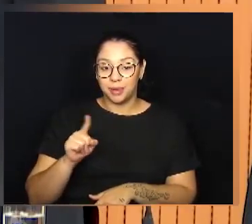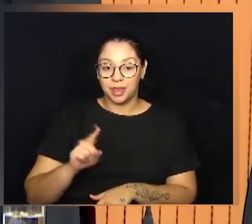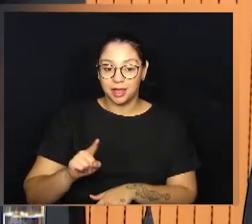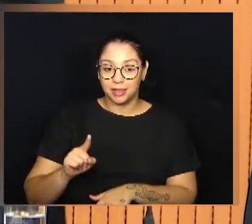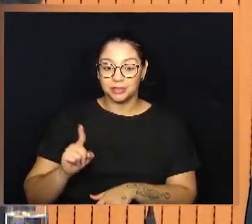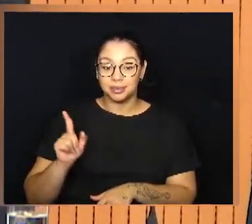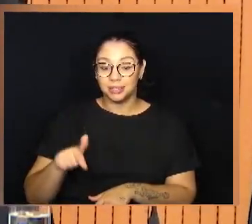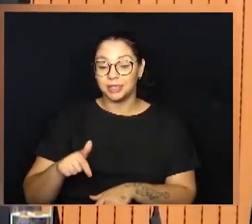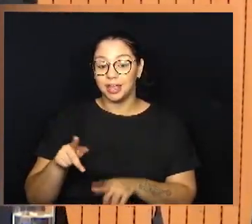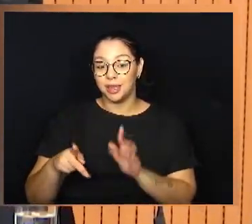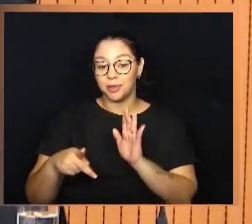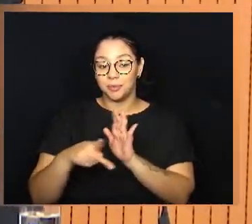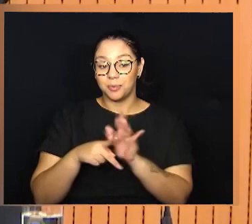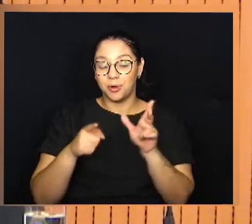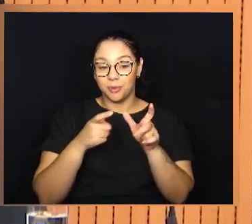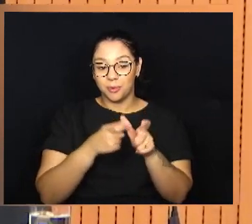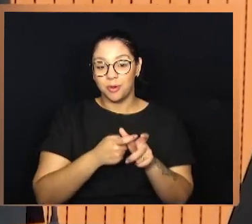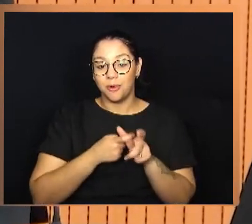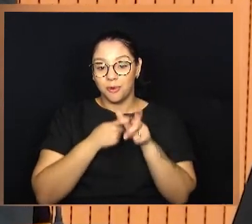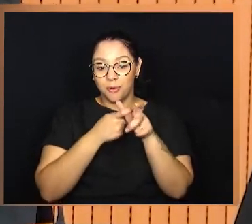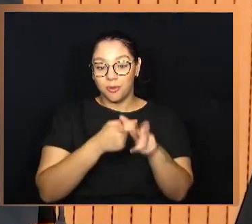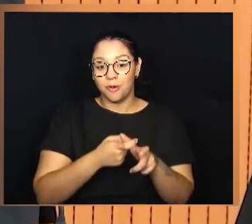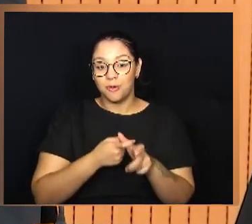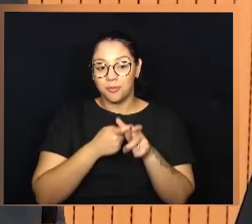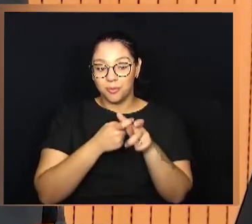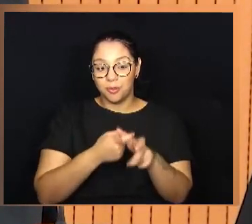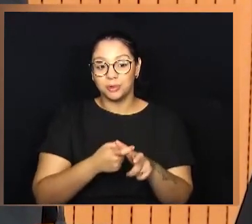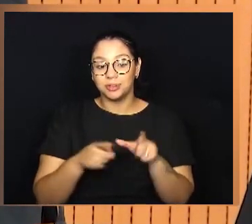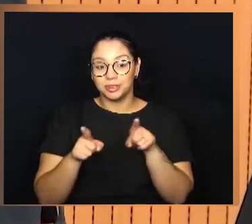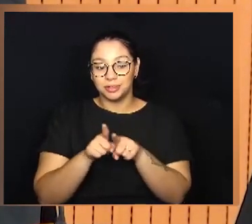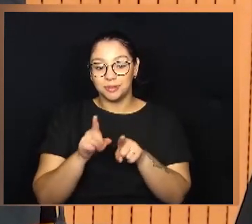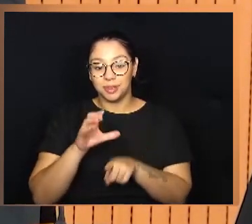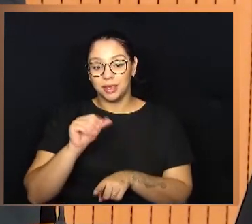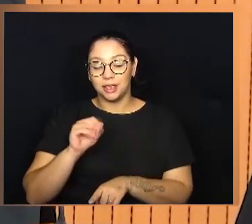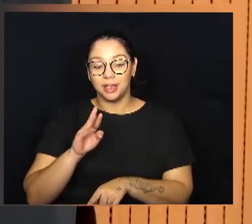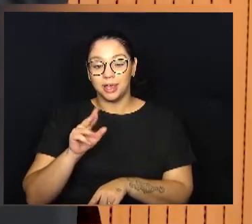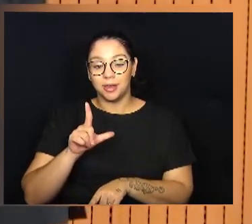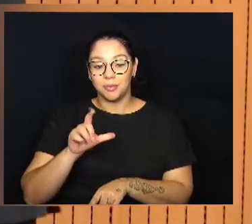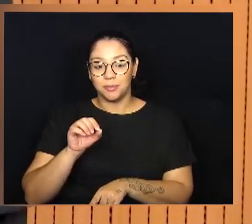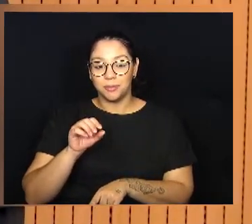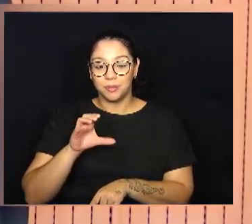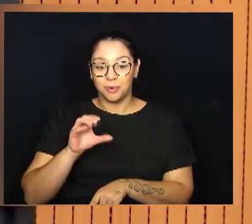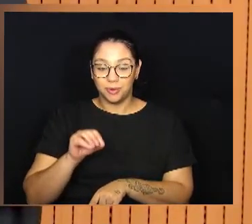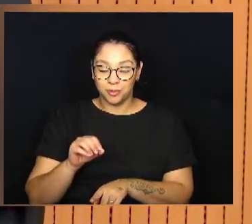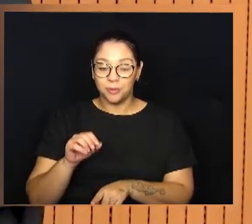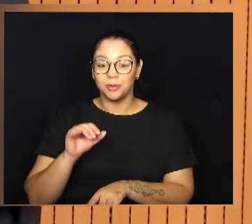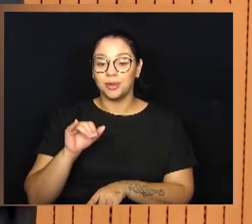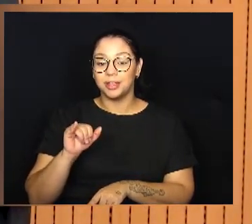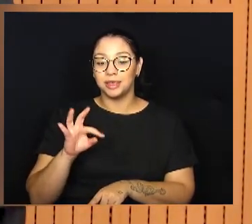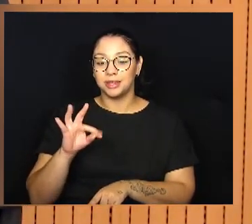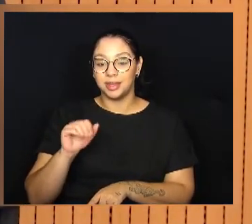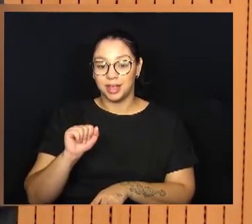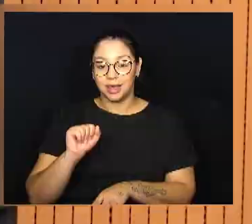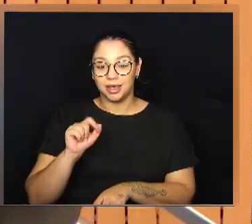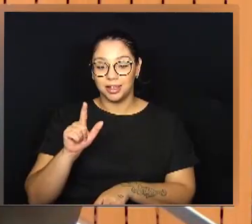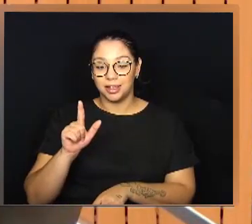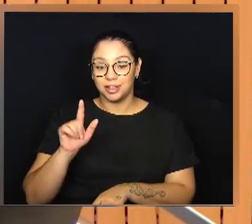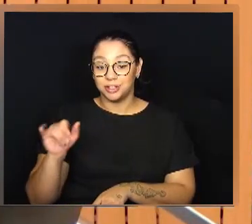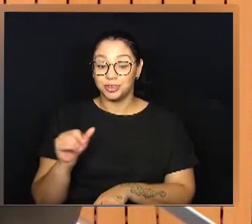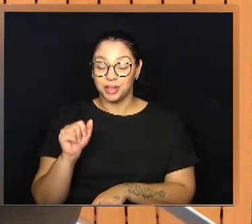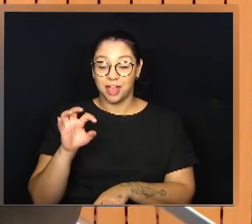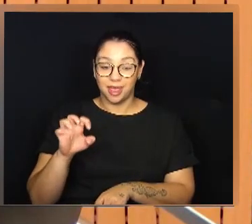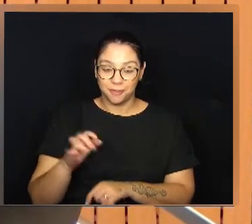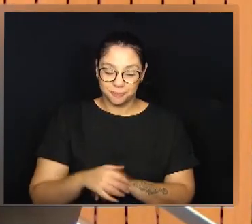Souza Campos para o Templo de umbanda mamãe Oxum caboclo sete pedras e Caboclo Itajaí